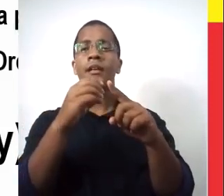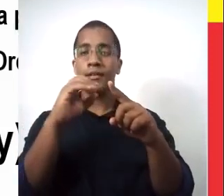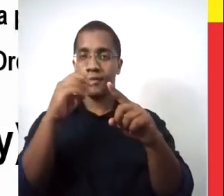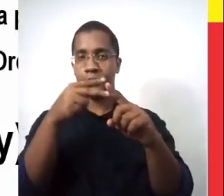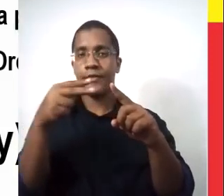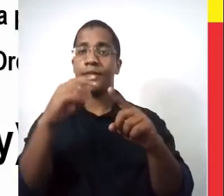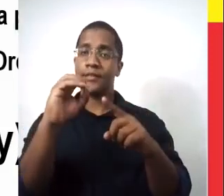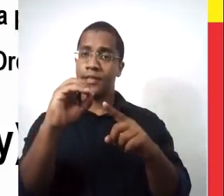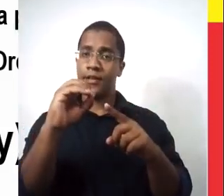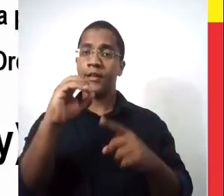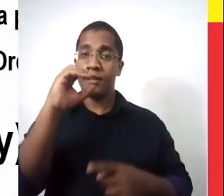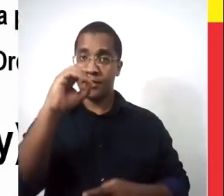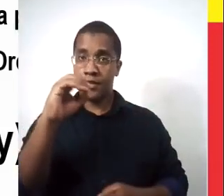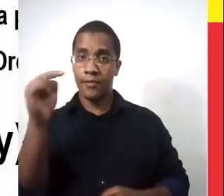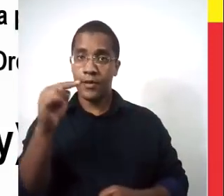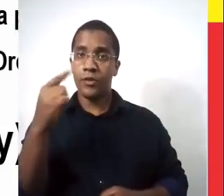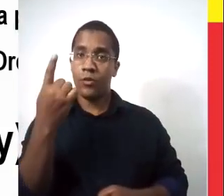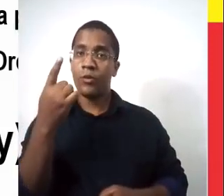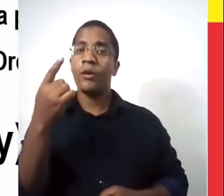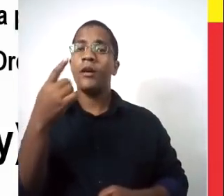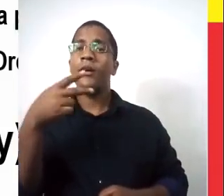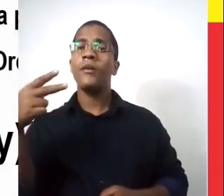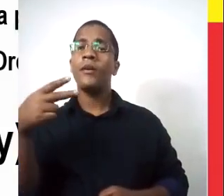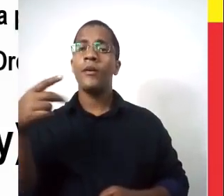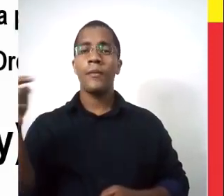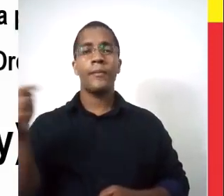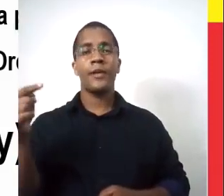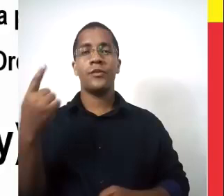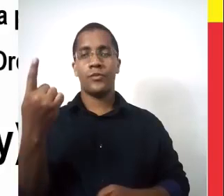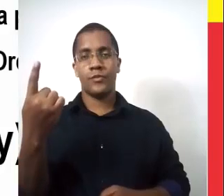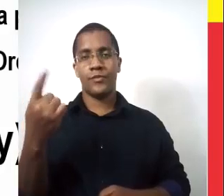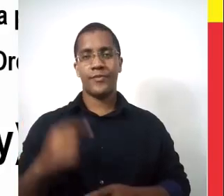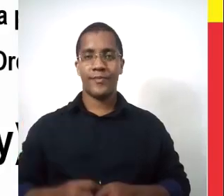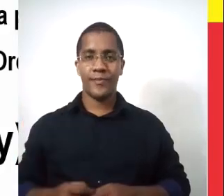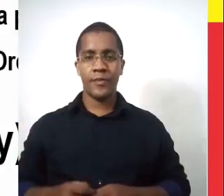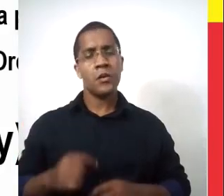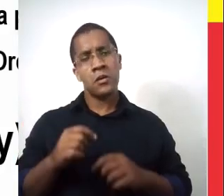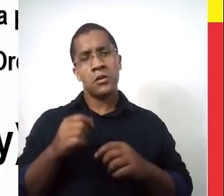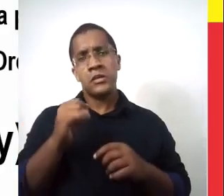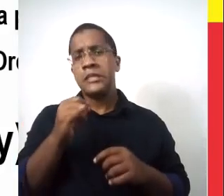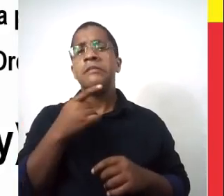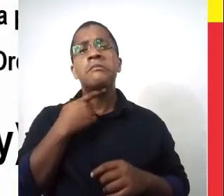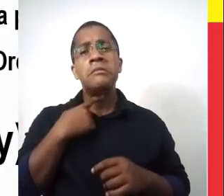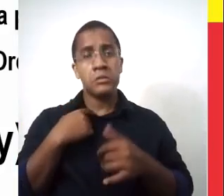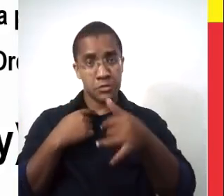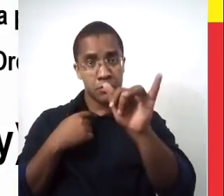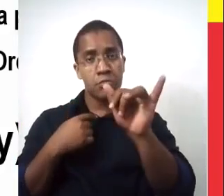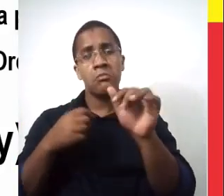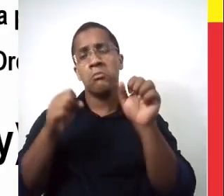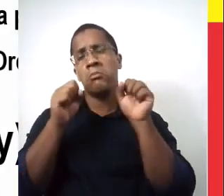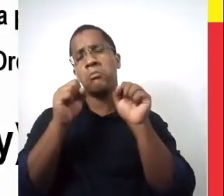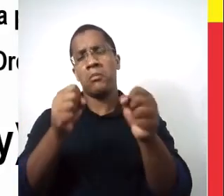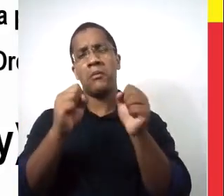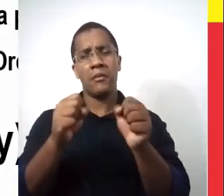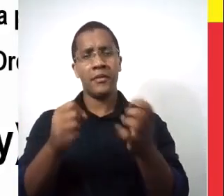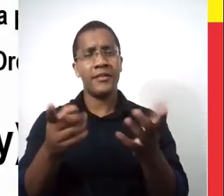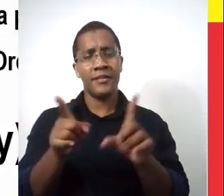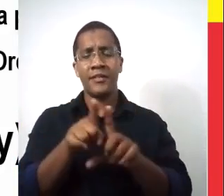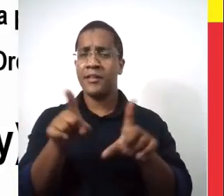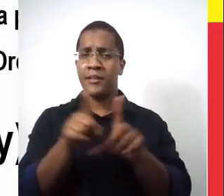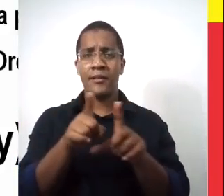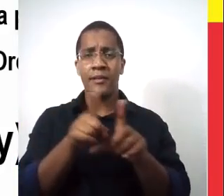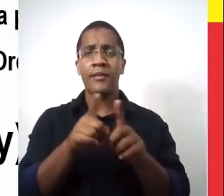0 menos 1 é menos 1. Se você preferir, você pode usar o y na resolução, que